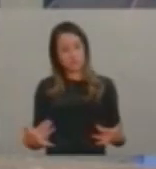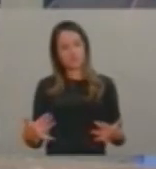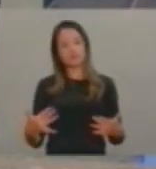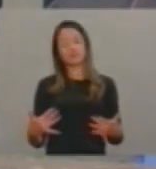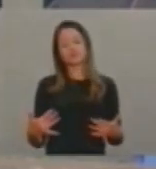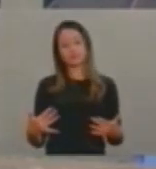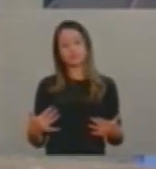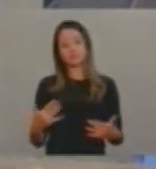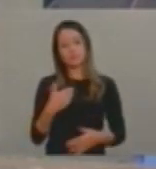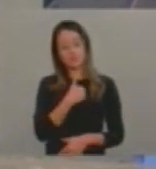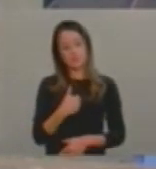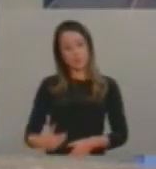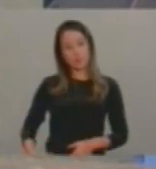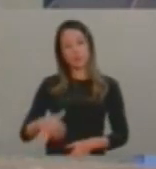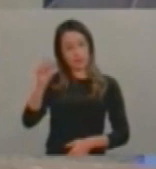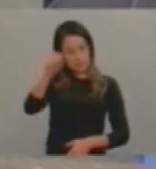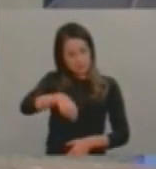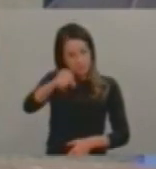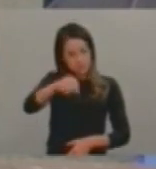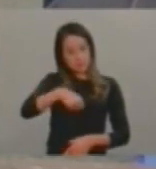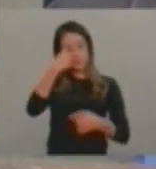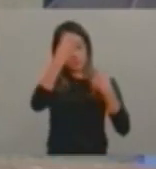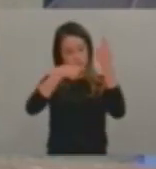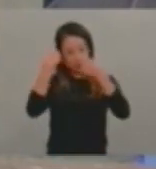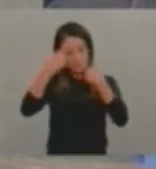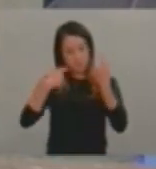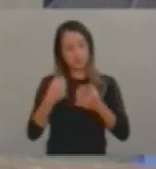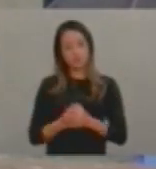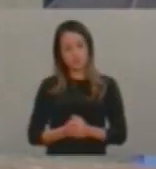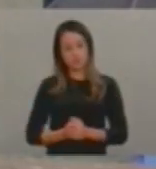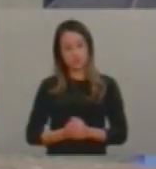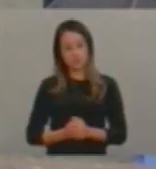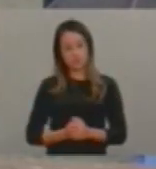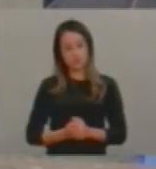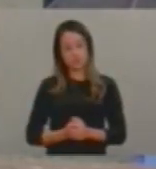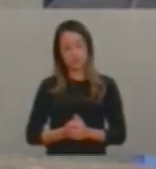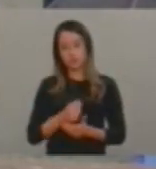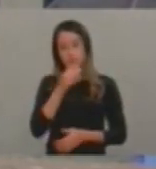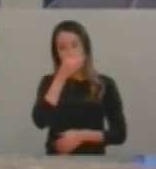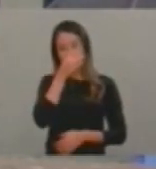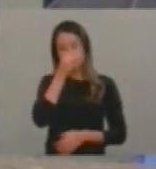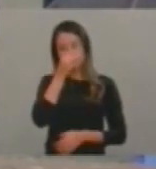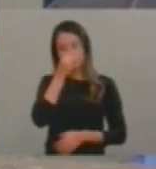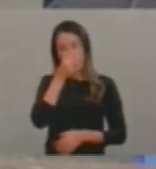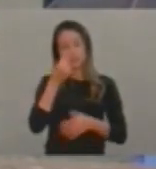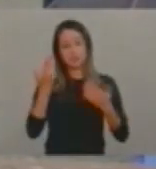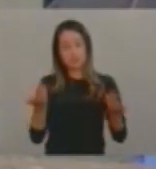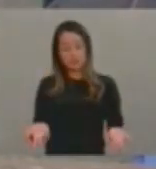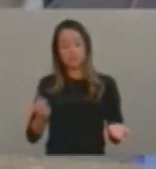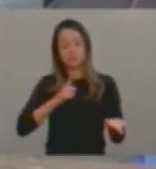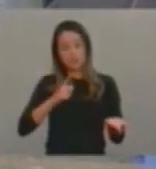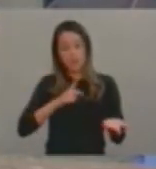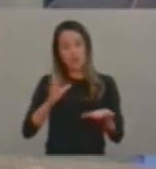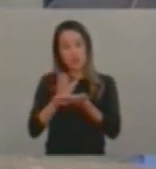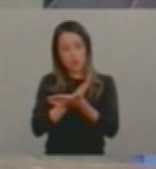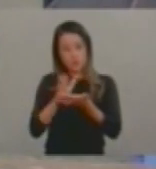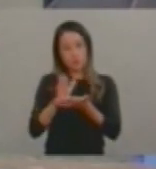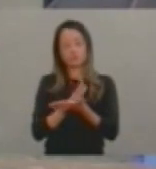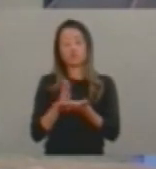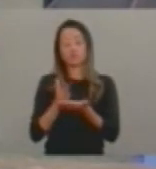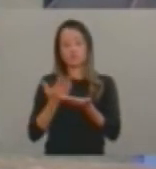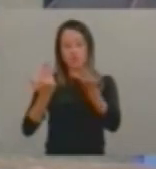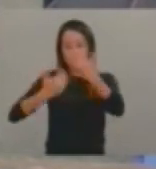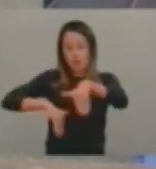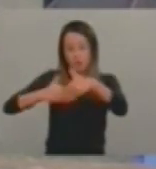públicos, o governo está sim preocupado com reajuste de servidores públicos. É tanto que ele tem recebido representação dos servidores públicos e tem discutido. O que